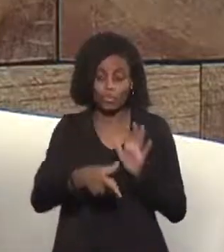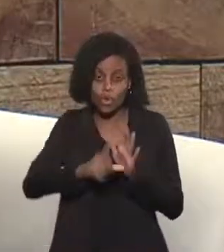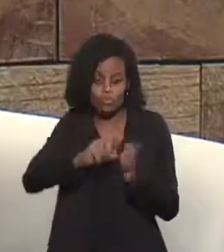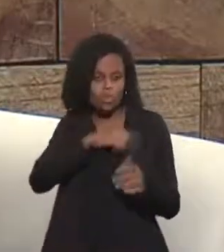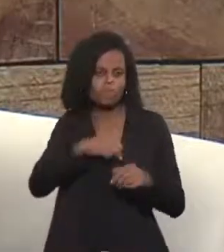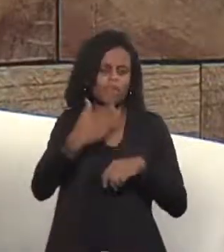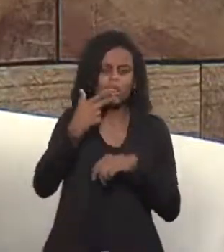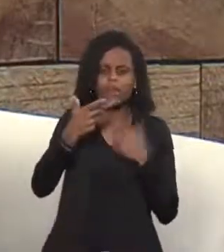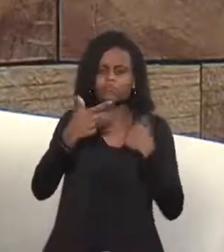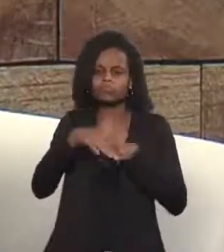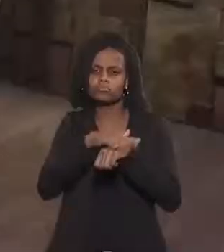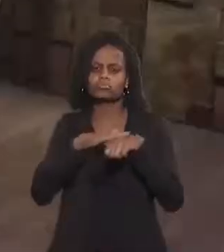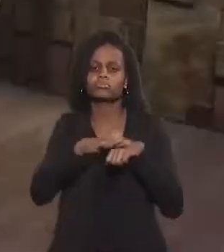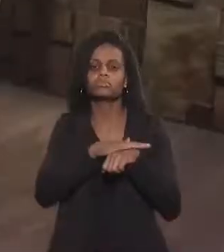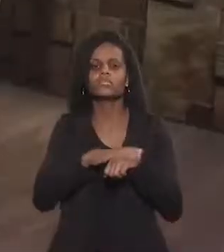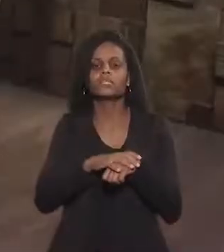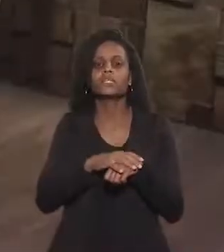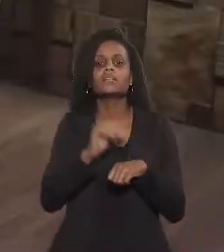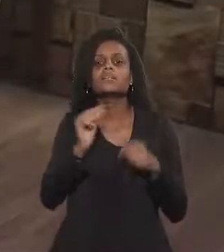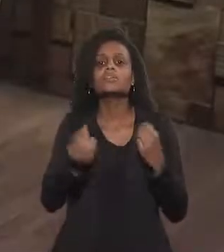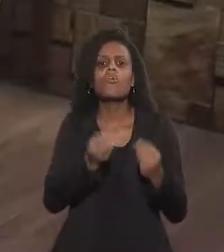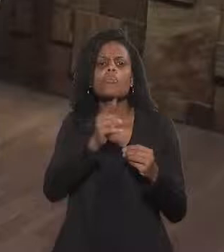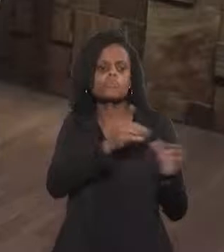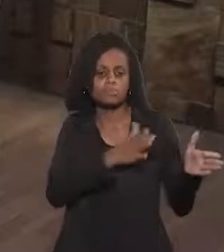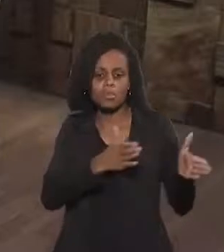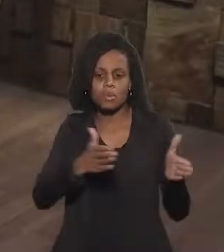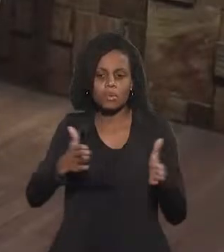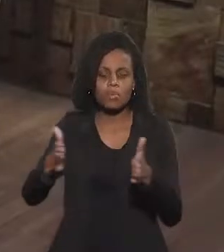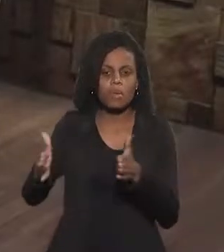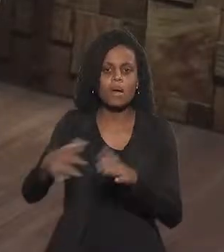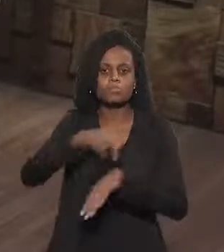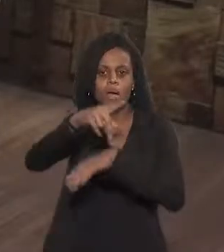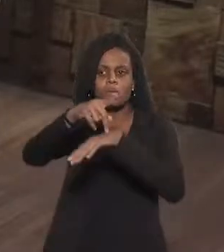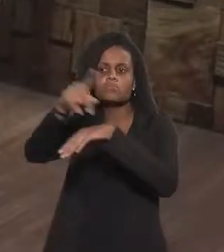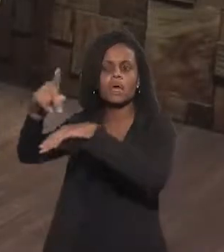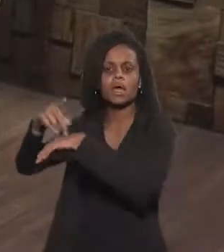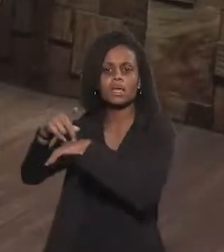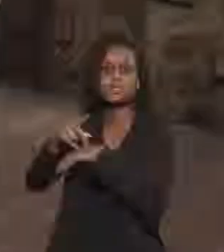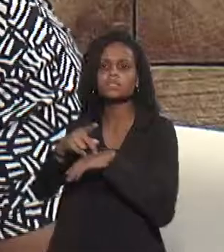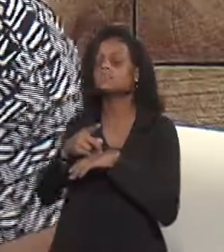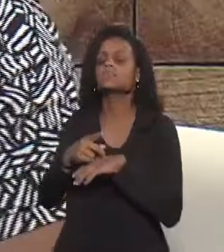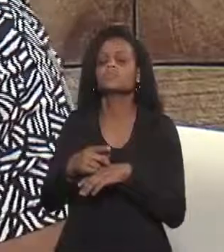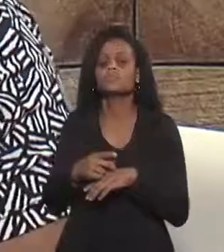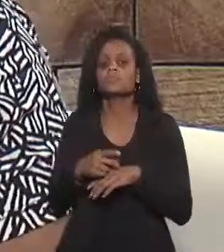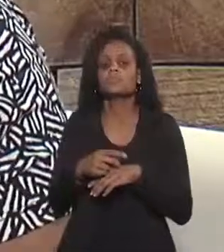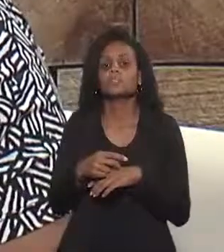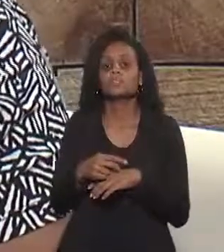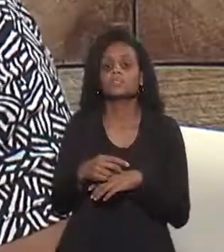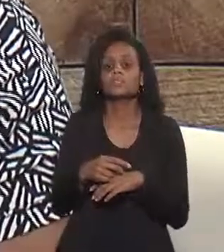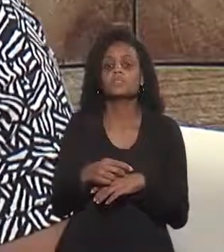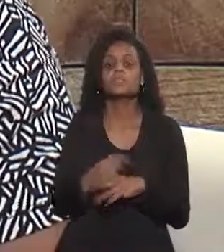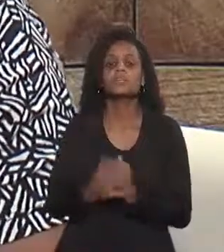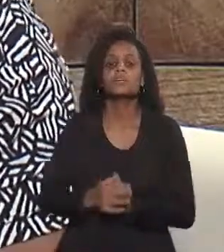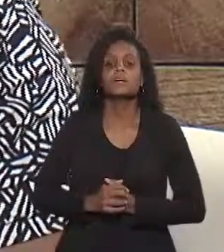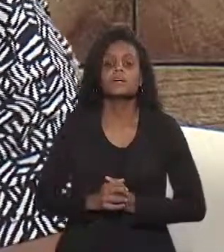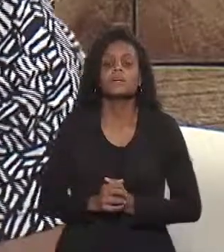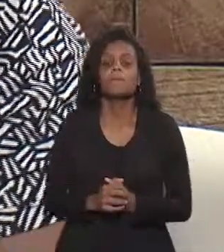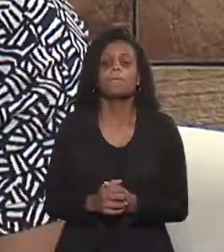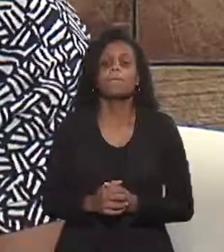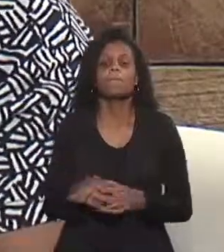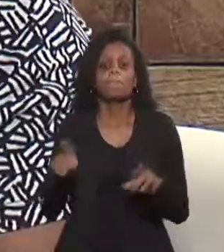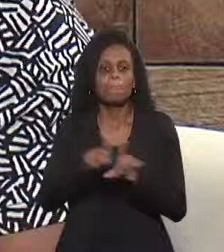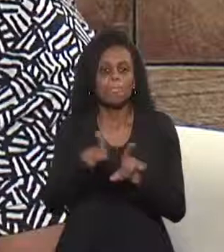nós estávamos falando sobre essa sua passagem por Londres e também pelo Texas, nos Estados